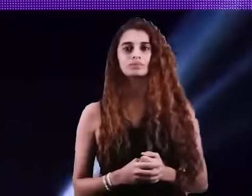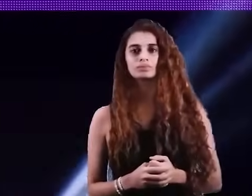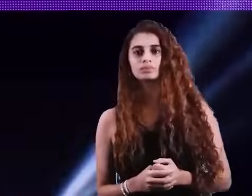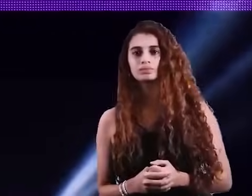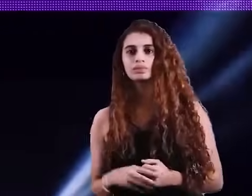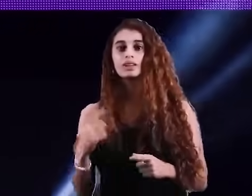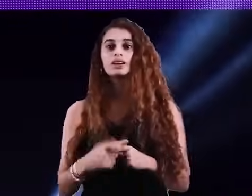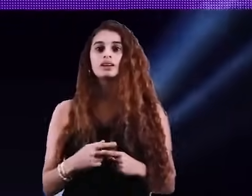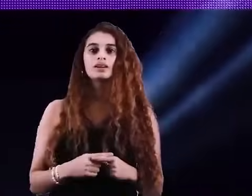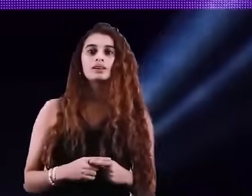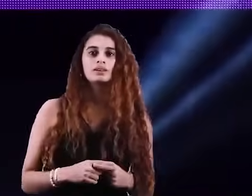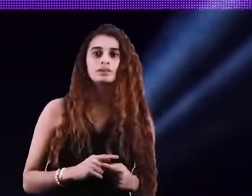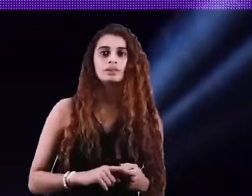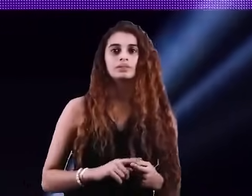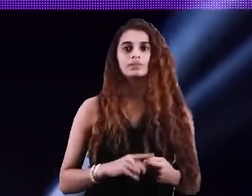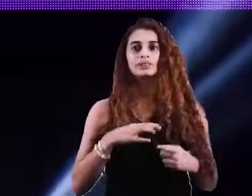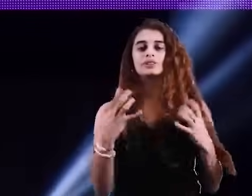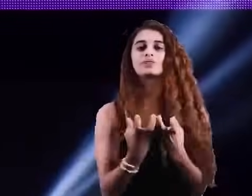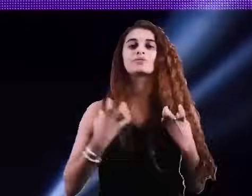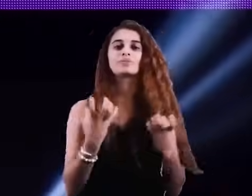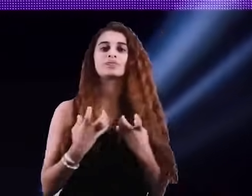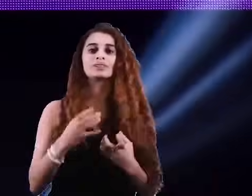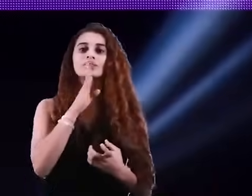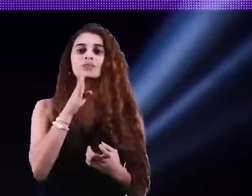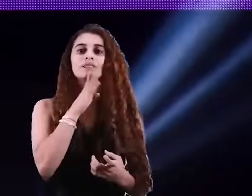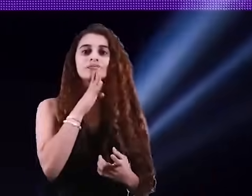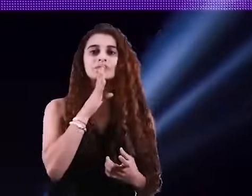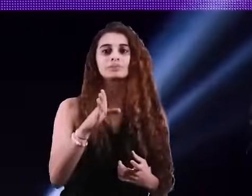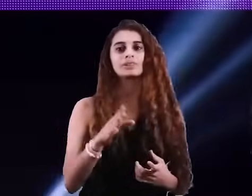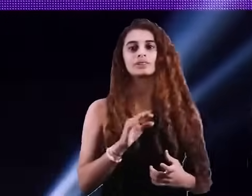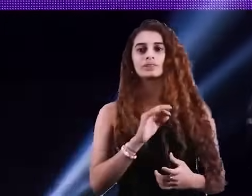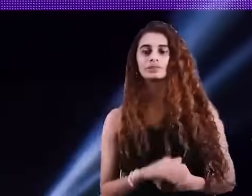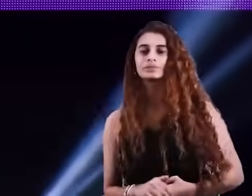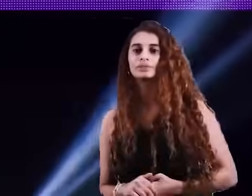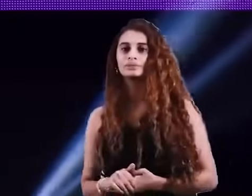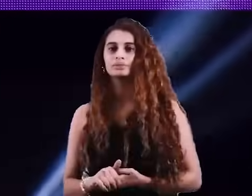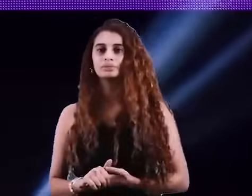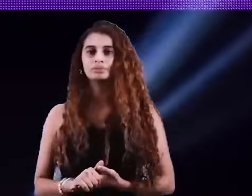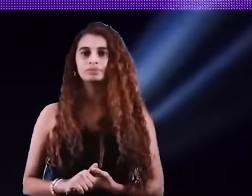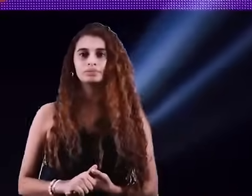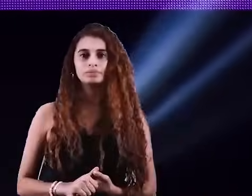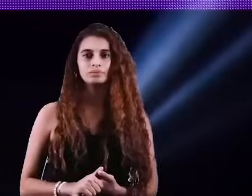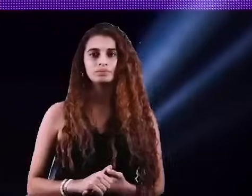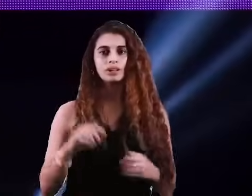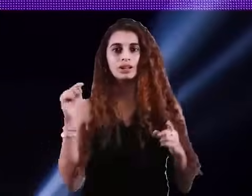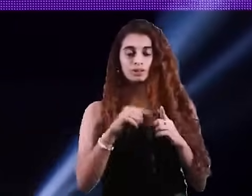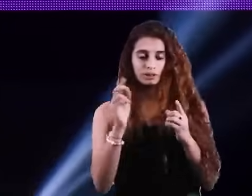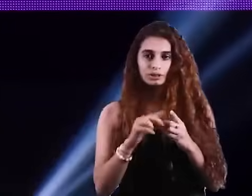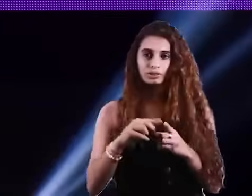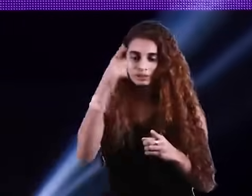Mas eu preciso te dizer com conhecimento de causa. Enquanto você se colocar